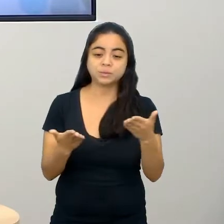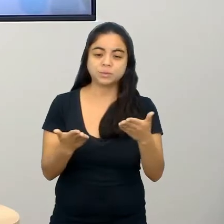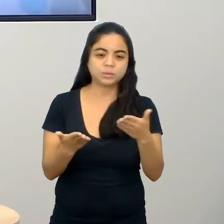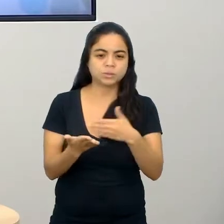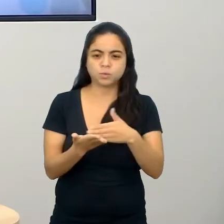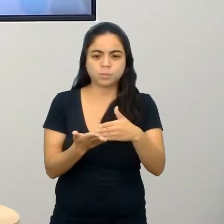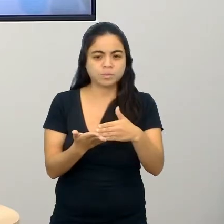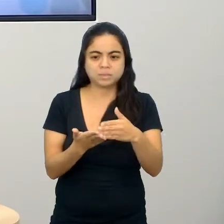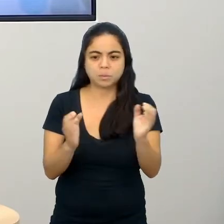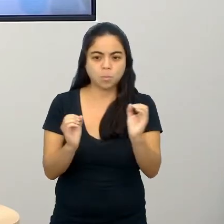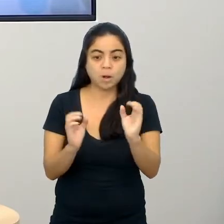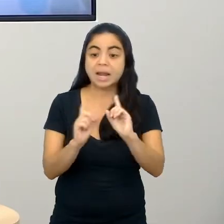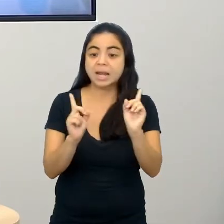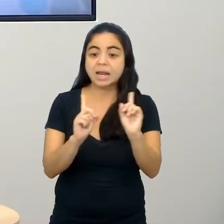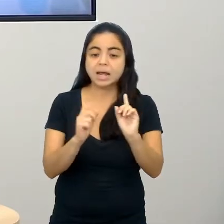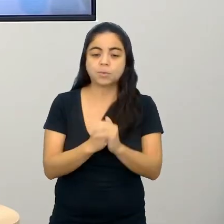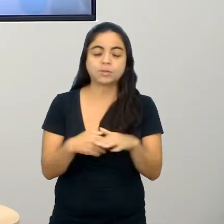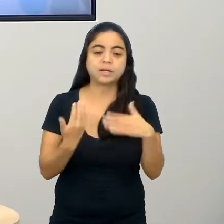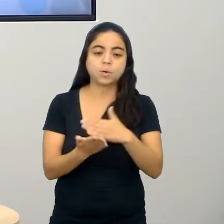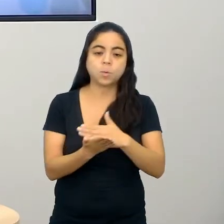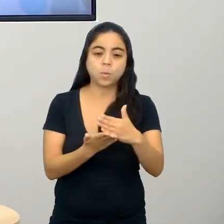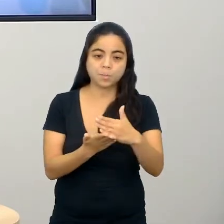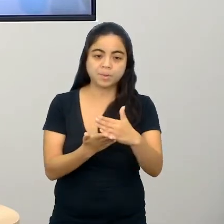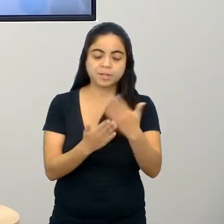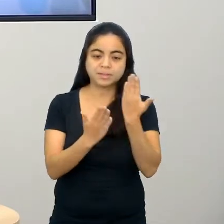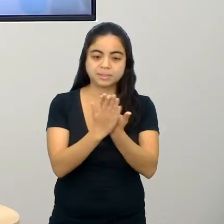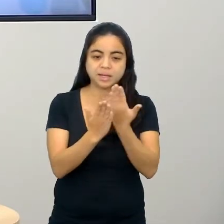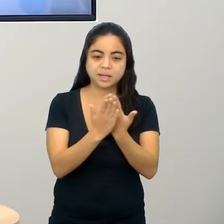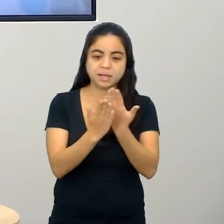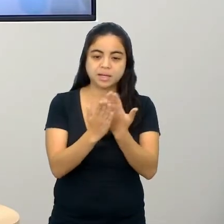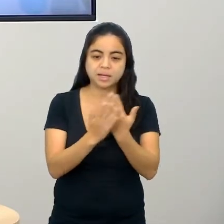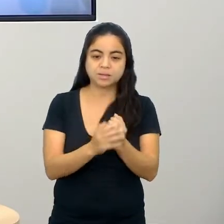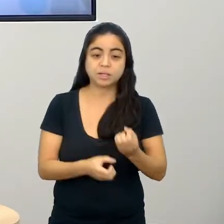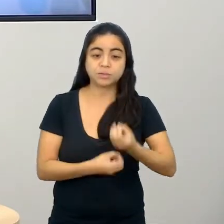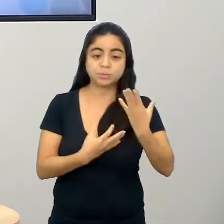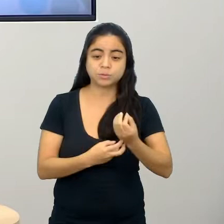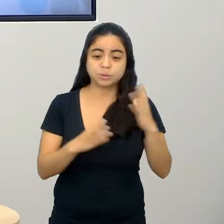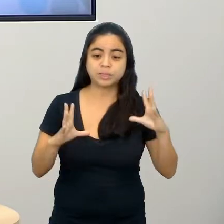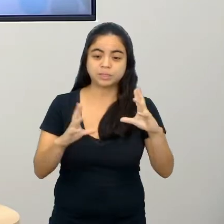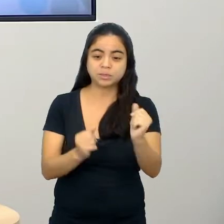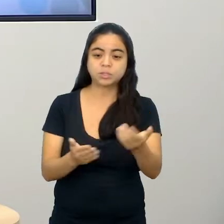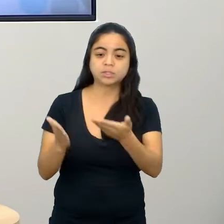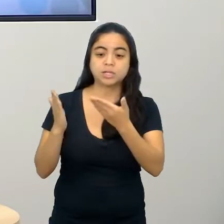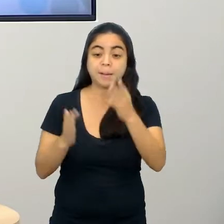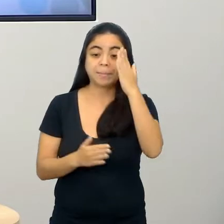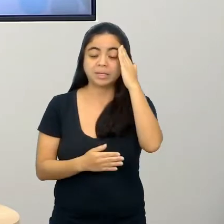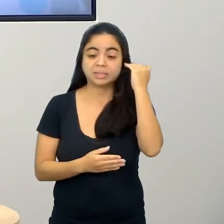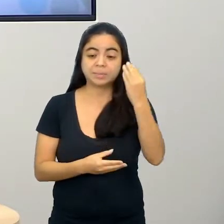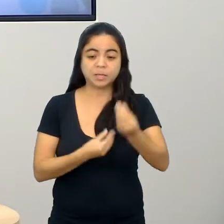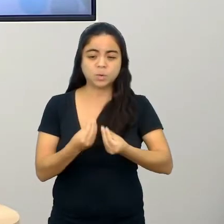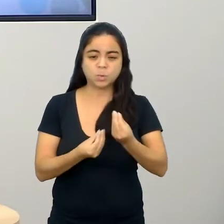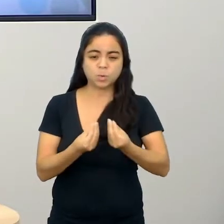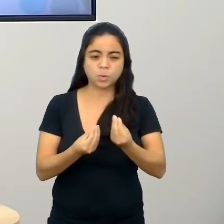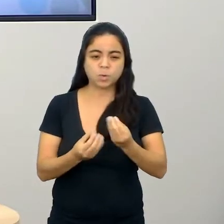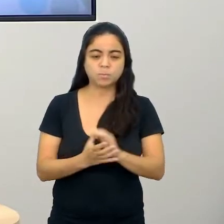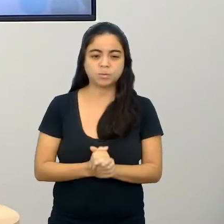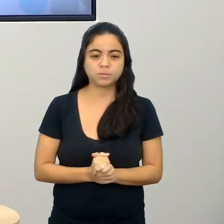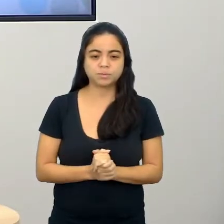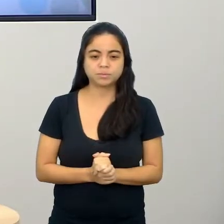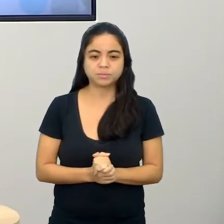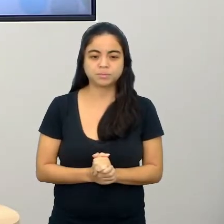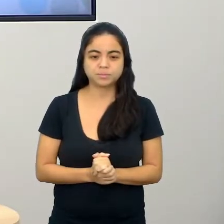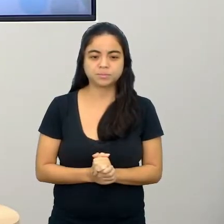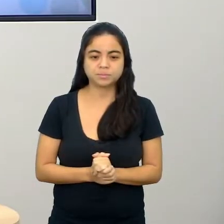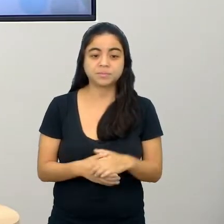zero. Então, para a gente começar a nossa aula, vamos aí às informações gerais, né? Para a gente saber onde nós estamos, quem somos, né?